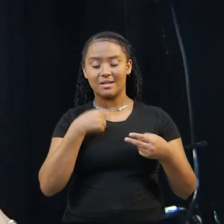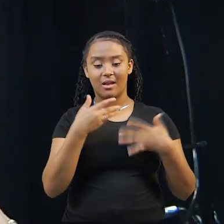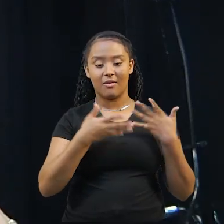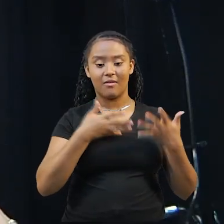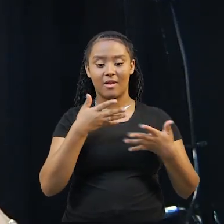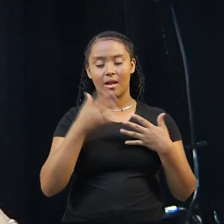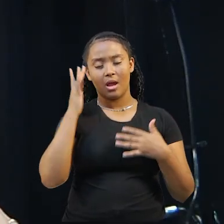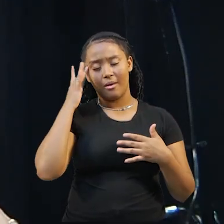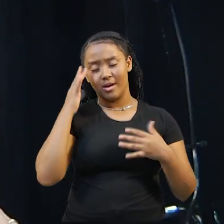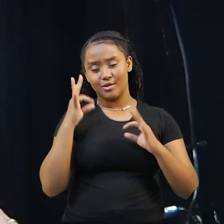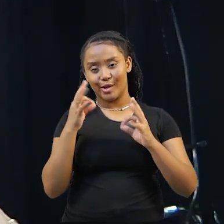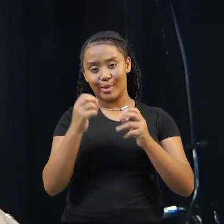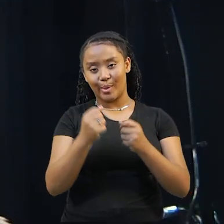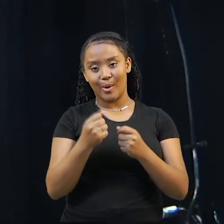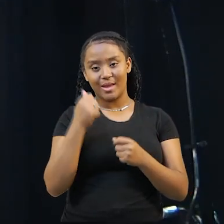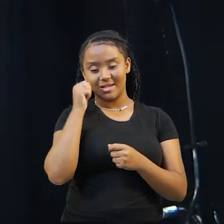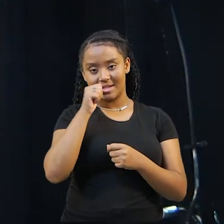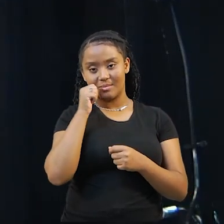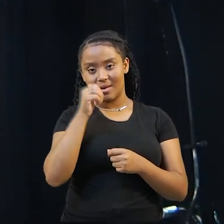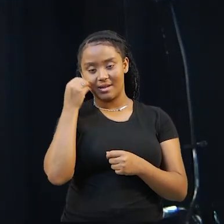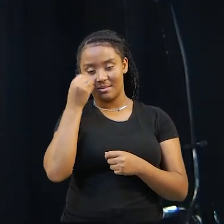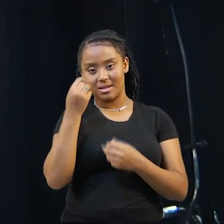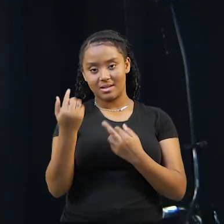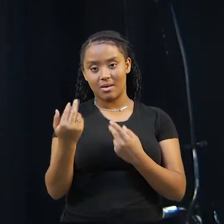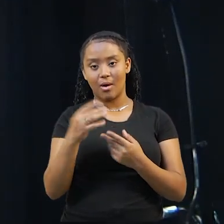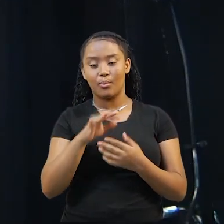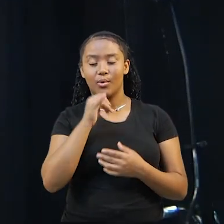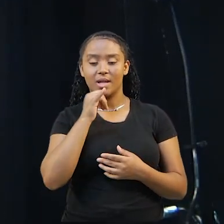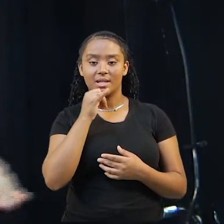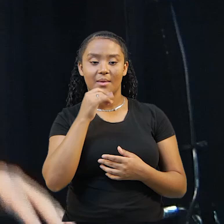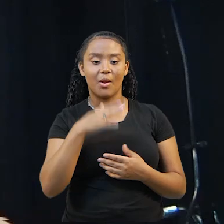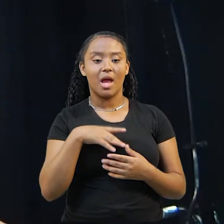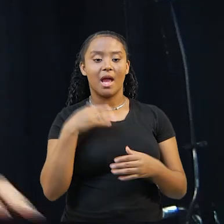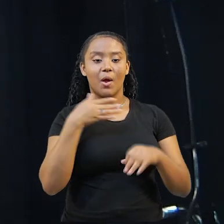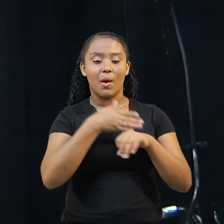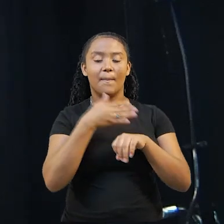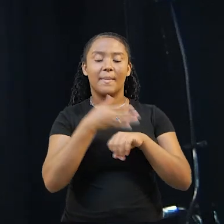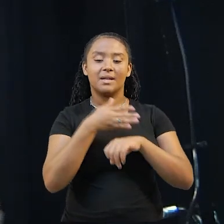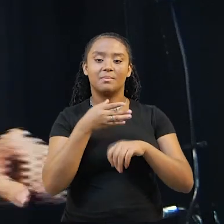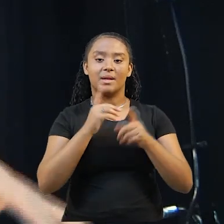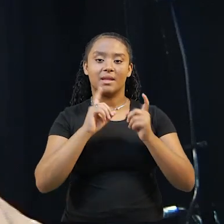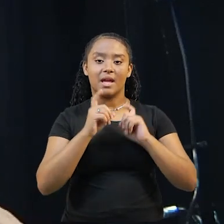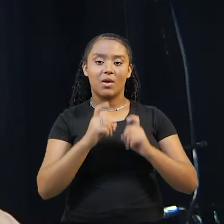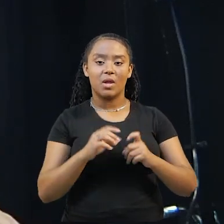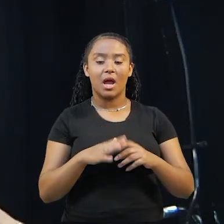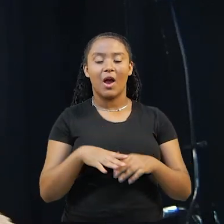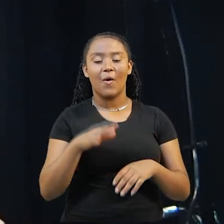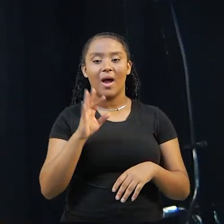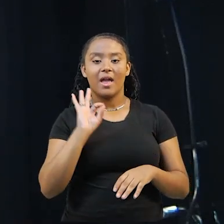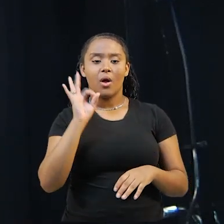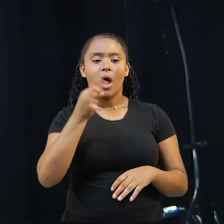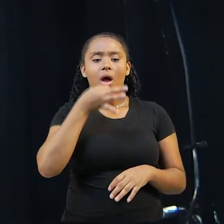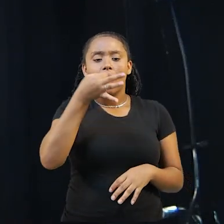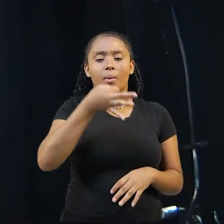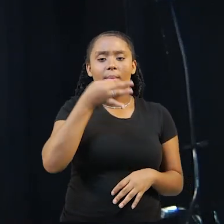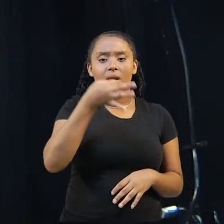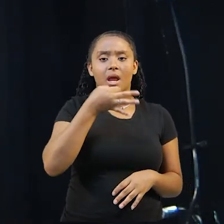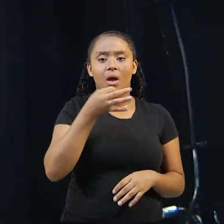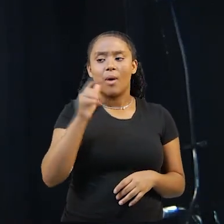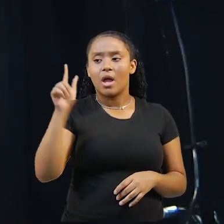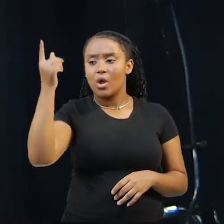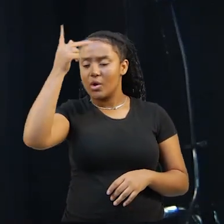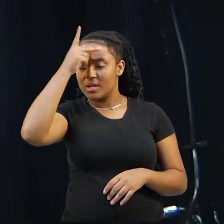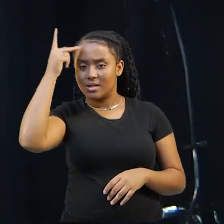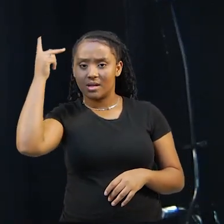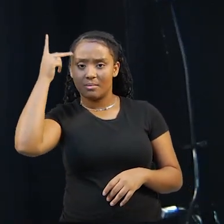tinha falado, eu acho que isso todas as mulheres já devem ter passado em alguma medida, né? Você dá uma sugestão ou você está conduzindo uma reunião e